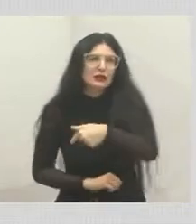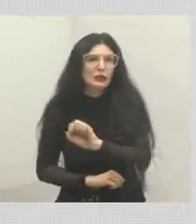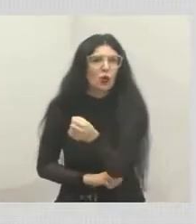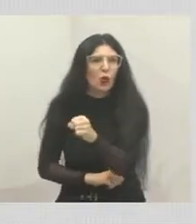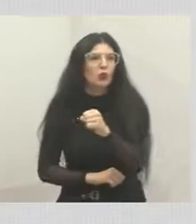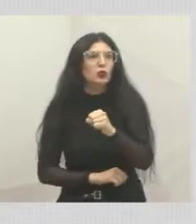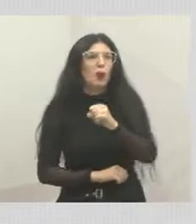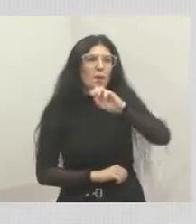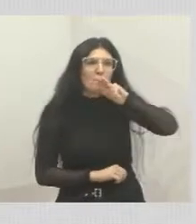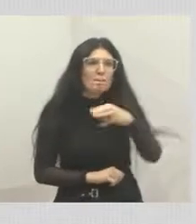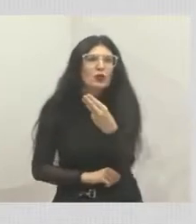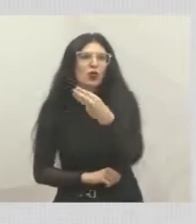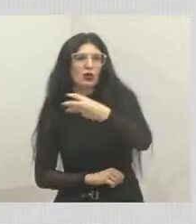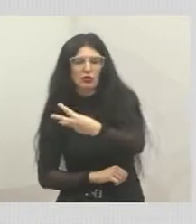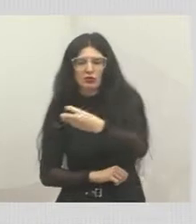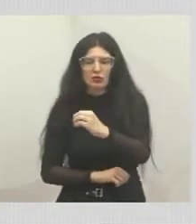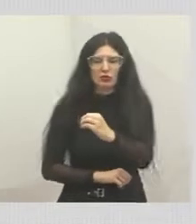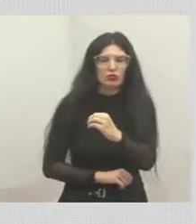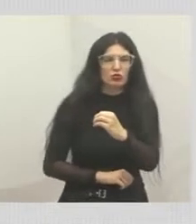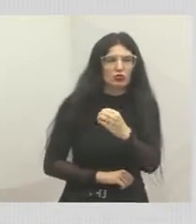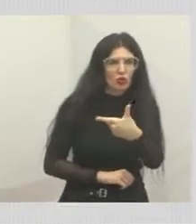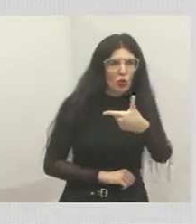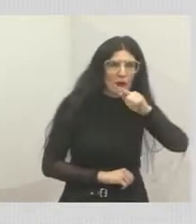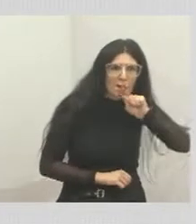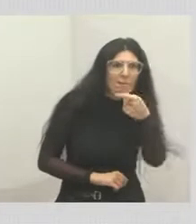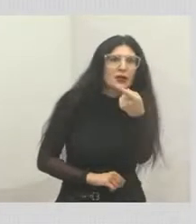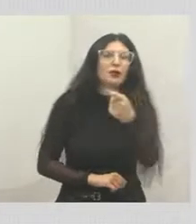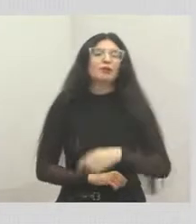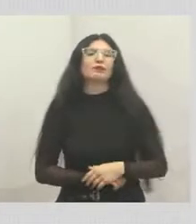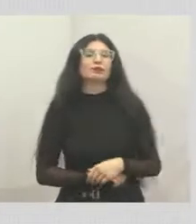78.302.000 e realizada até o segundo quadrimestre,